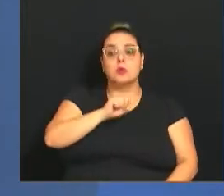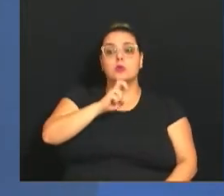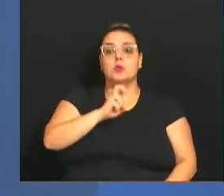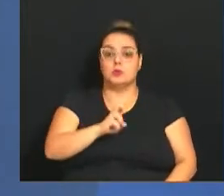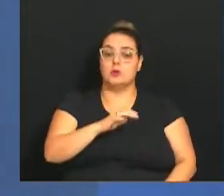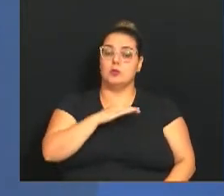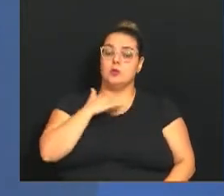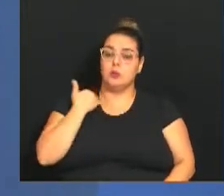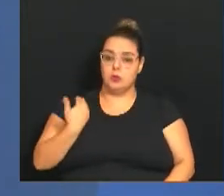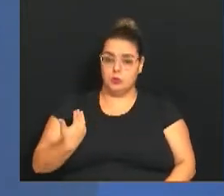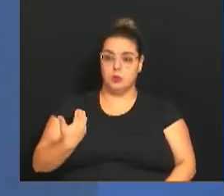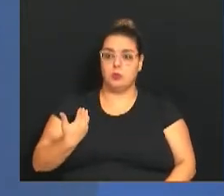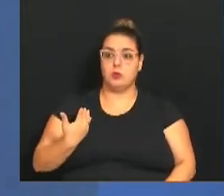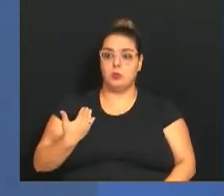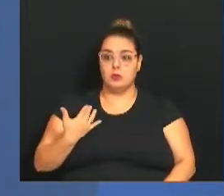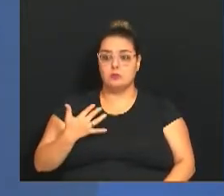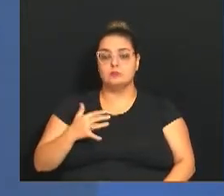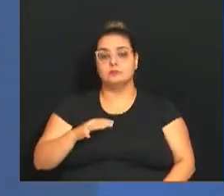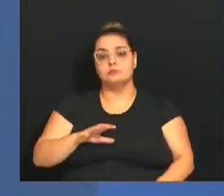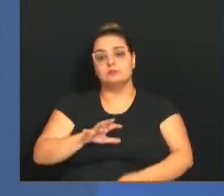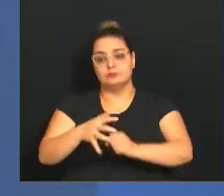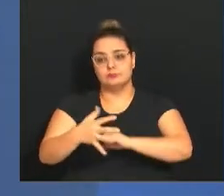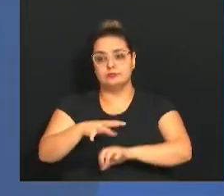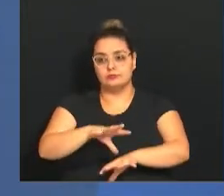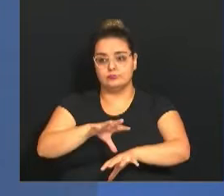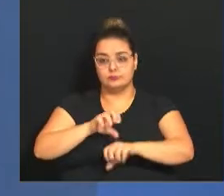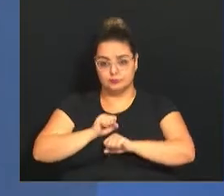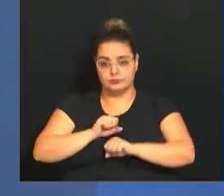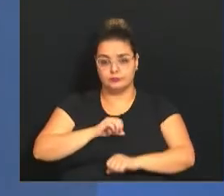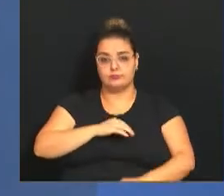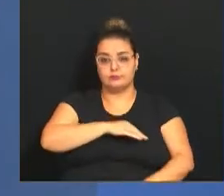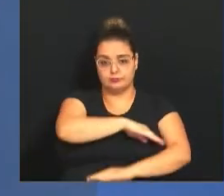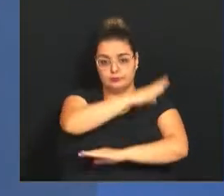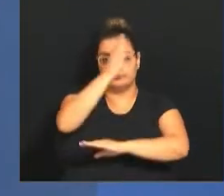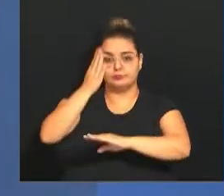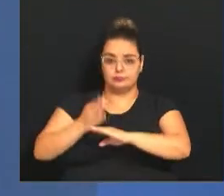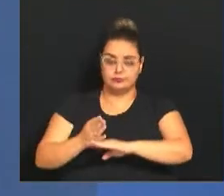pela Covid-19 nas últimas 24 horas, somando